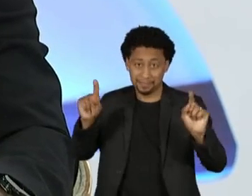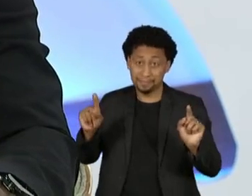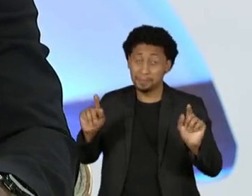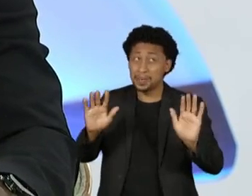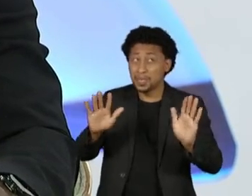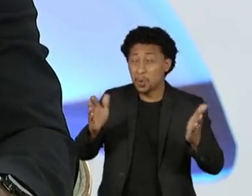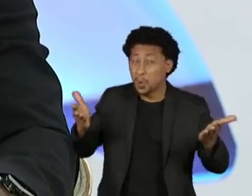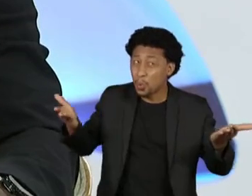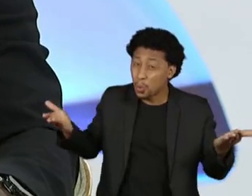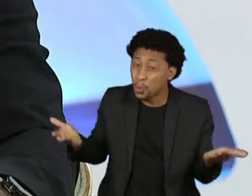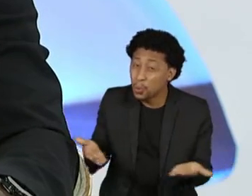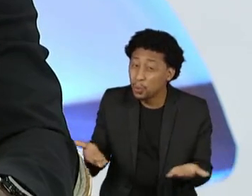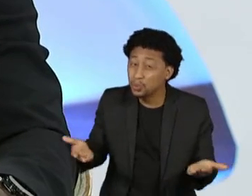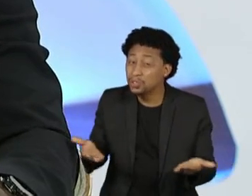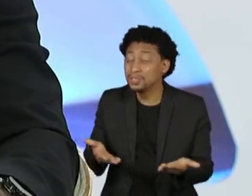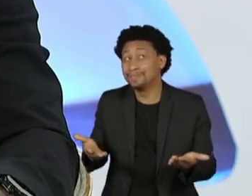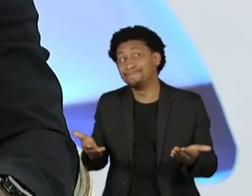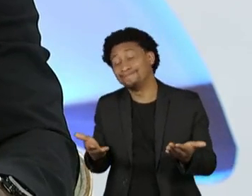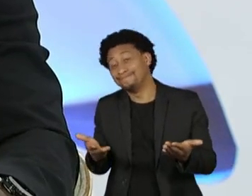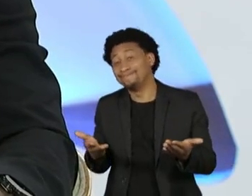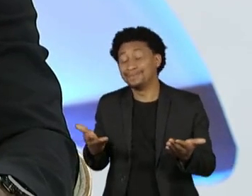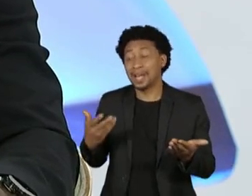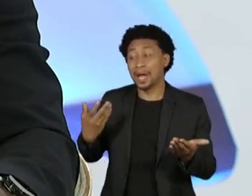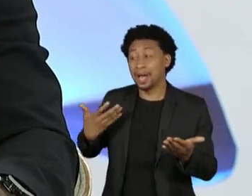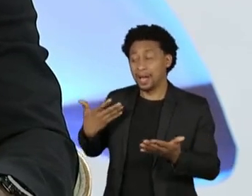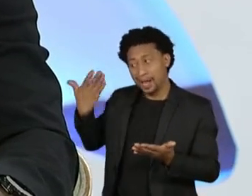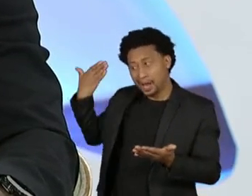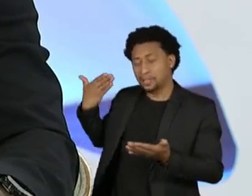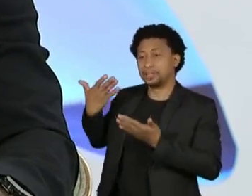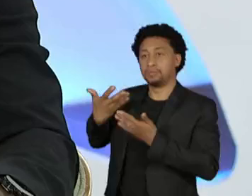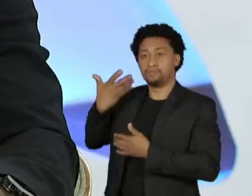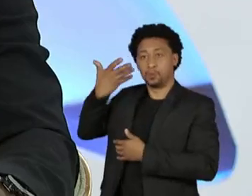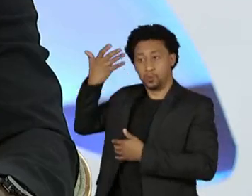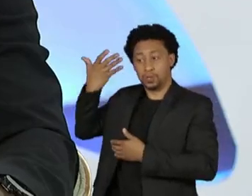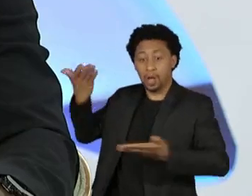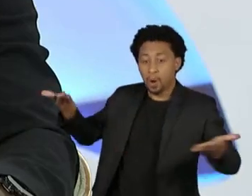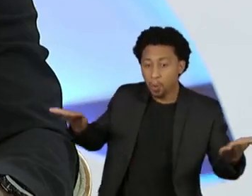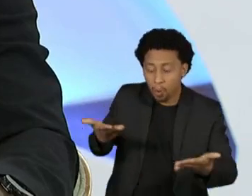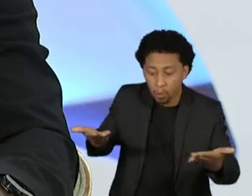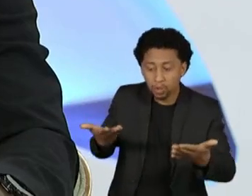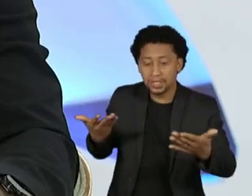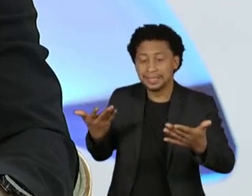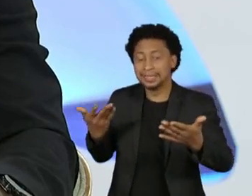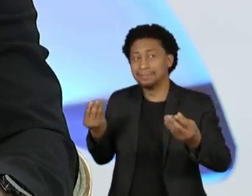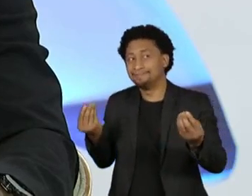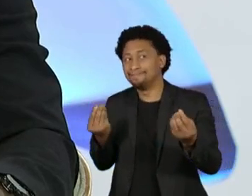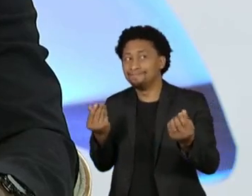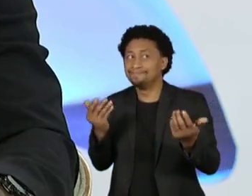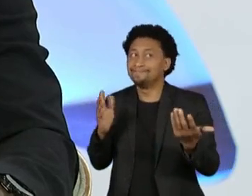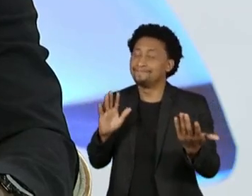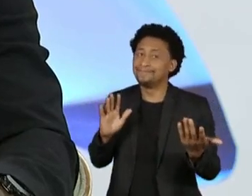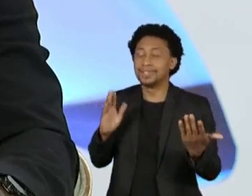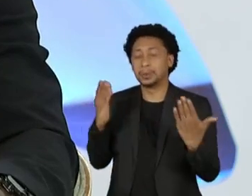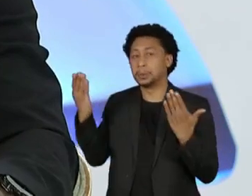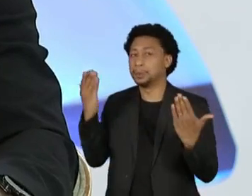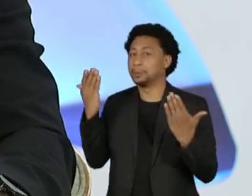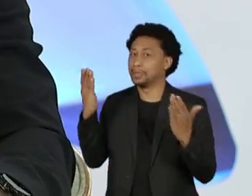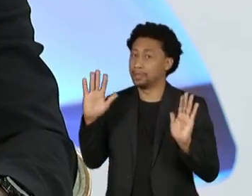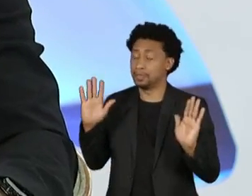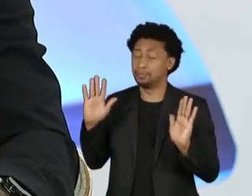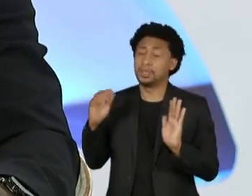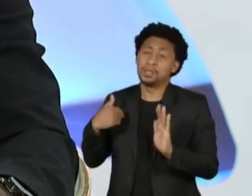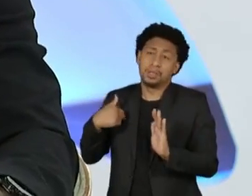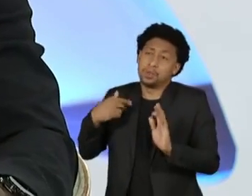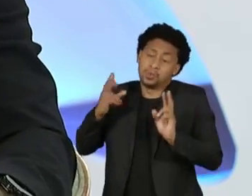hoje acho que tem esse lugar sim da mulher que ela ela não eu sempre fui o cara que